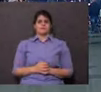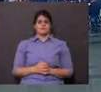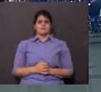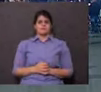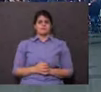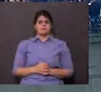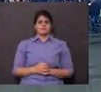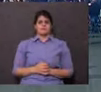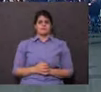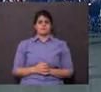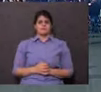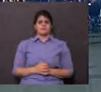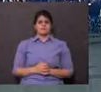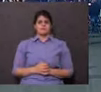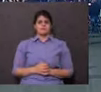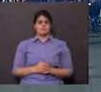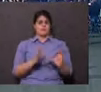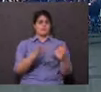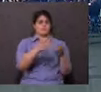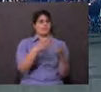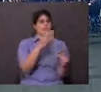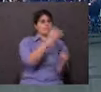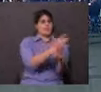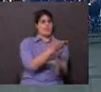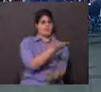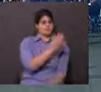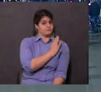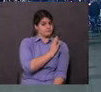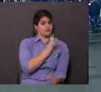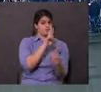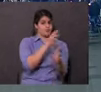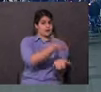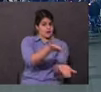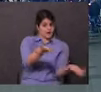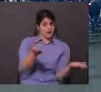Sveikinu piligrimus iš Lietuvos, Viešpats su jumis.